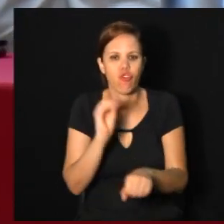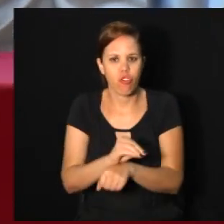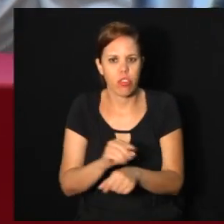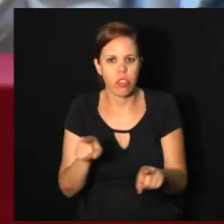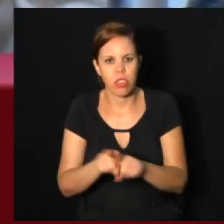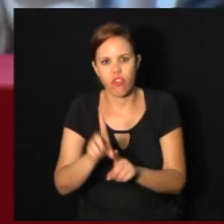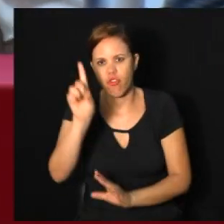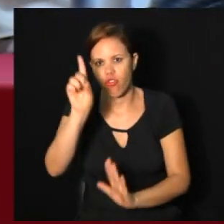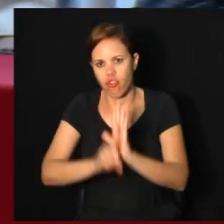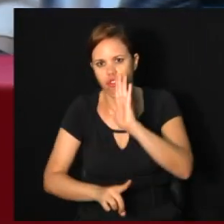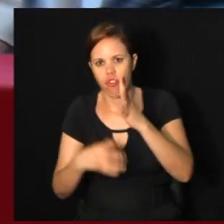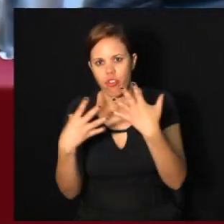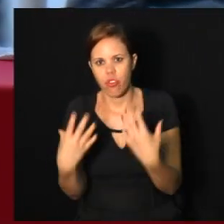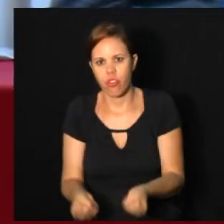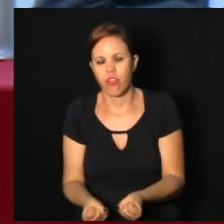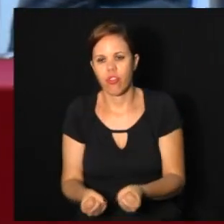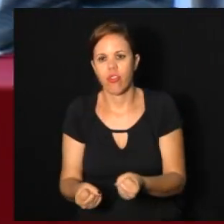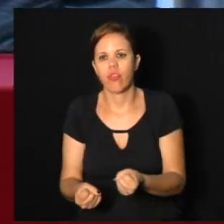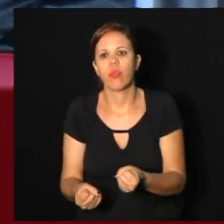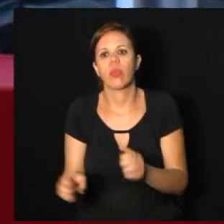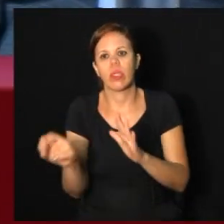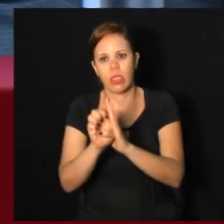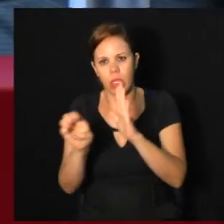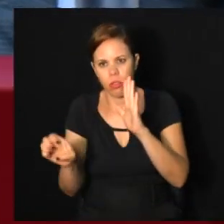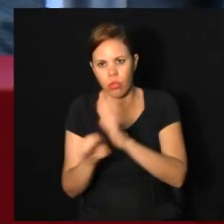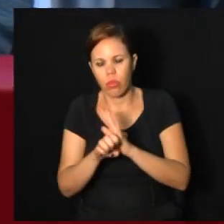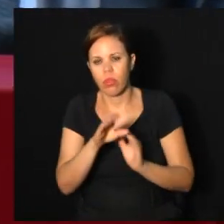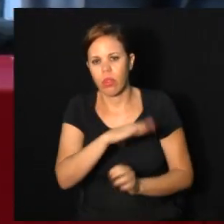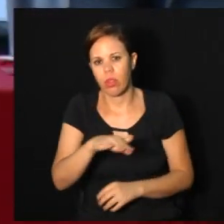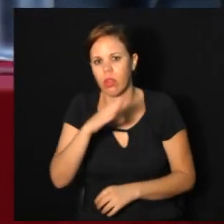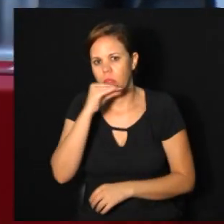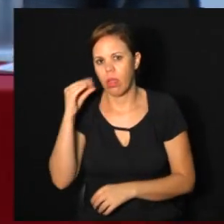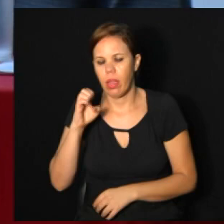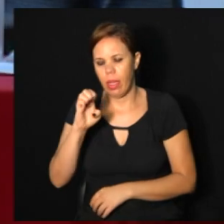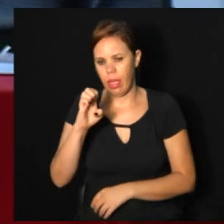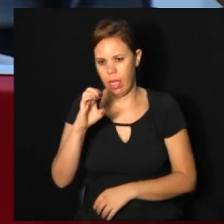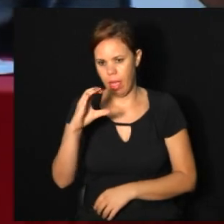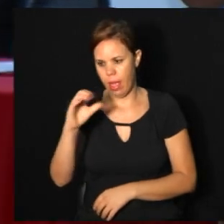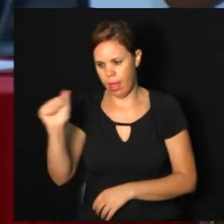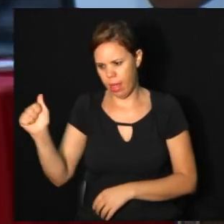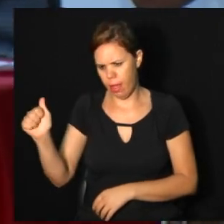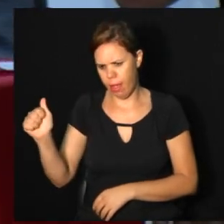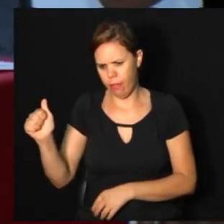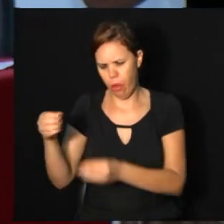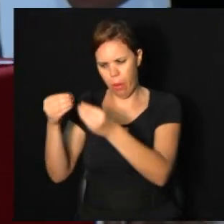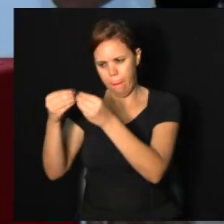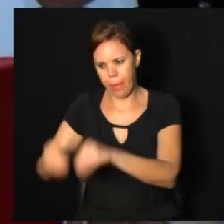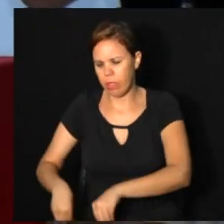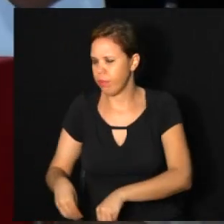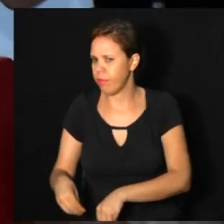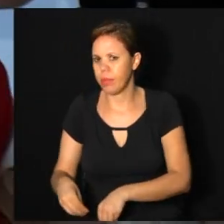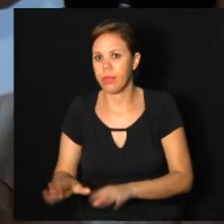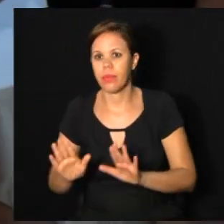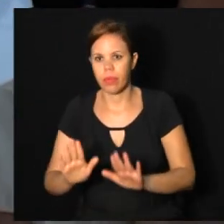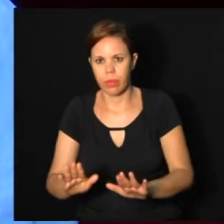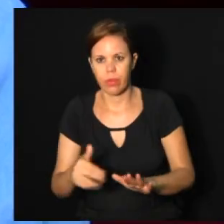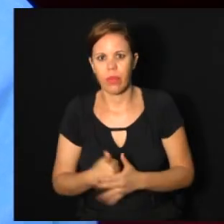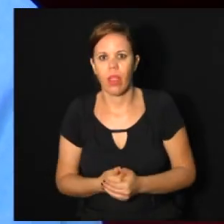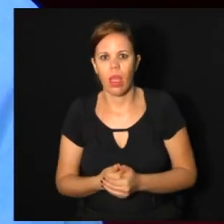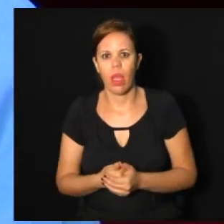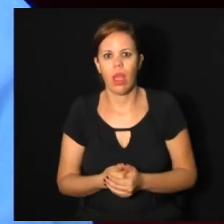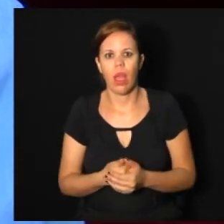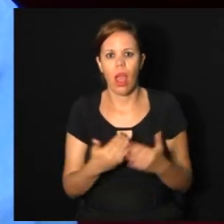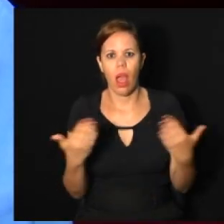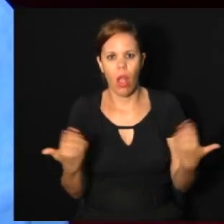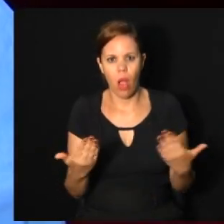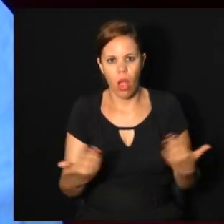direitos reconhecidos pelo Estatuto da Criança e do Adolescente, o ECA, forem ameaçados e violados. A veterana Débora